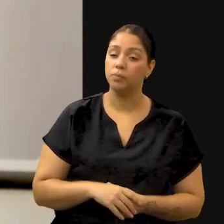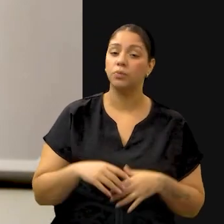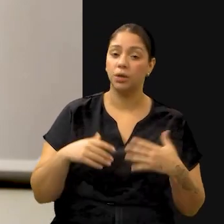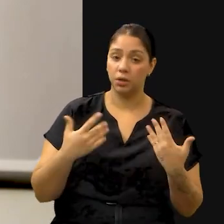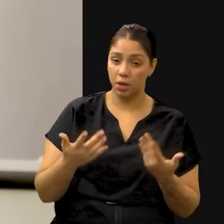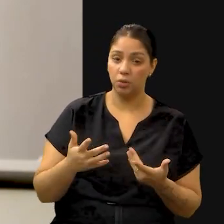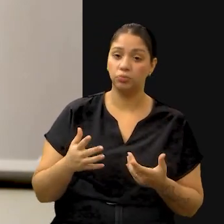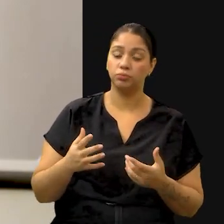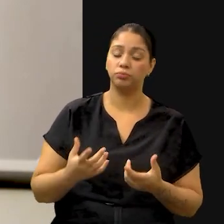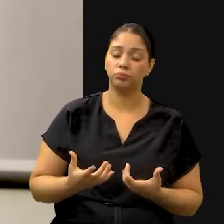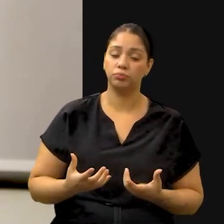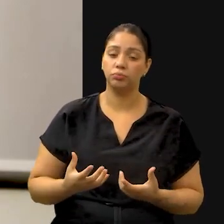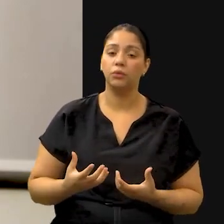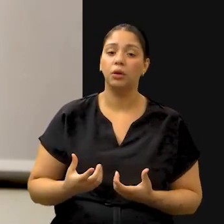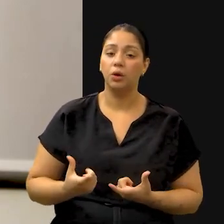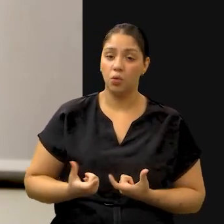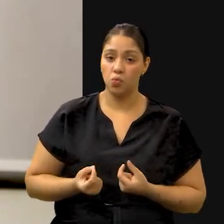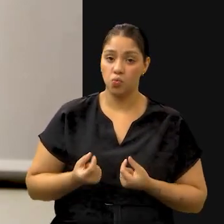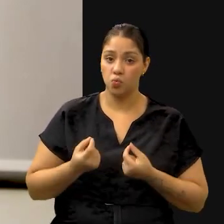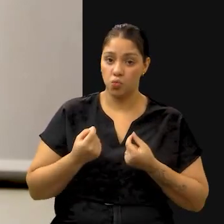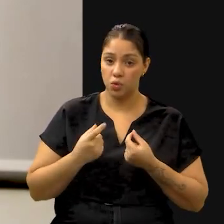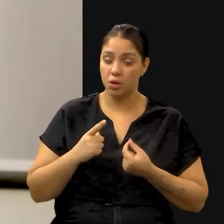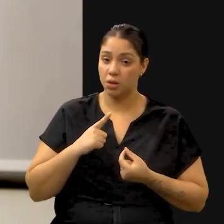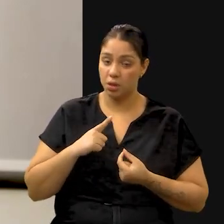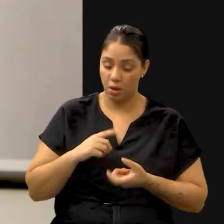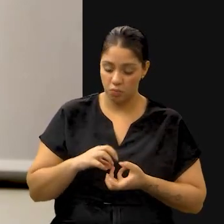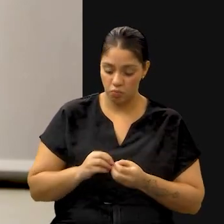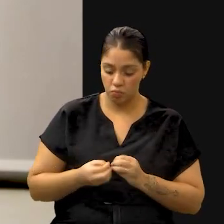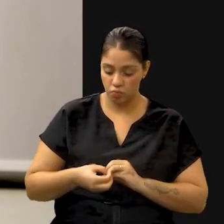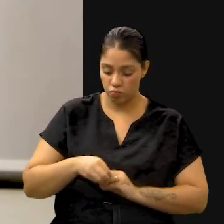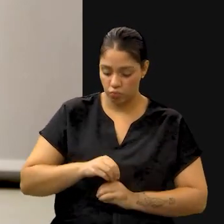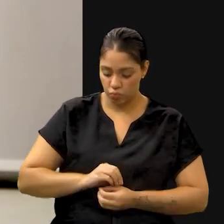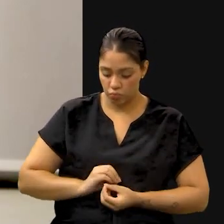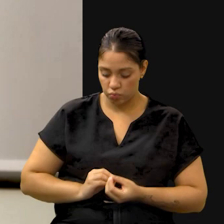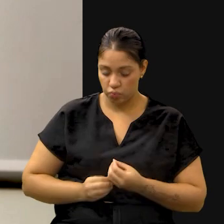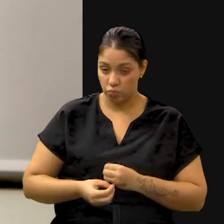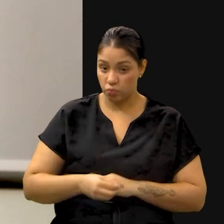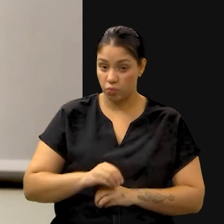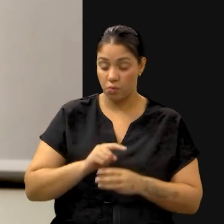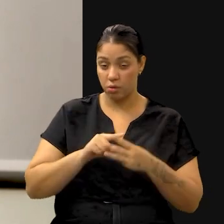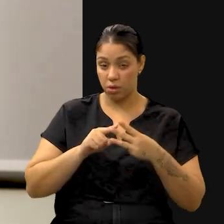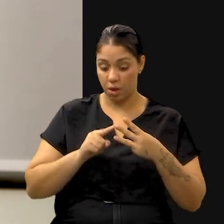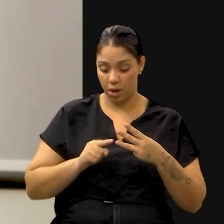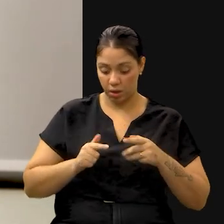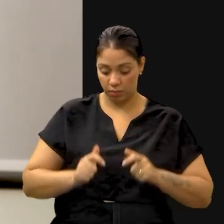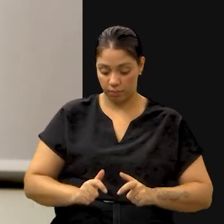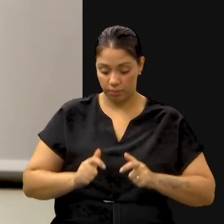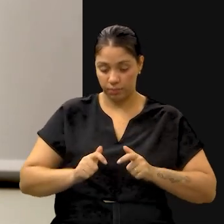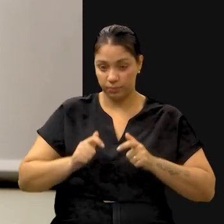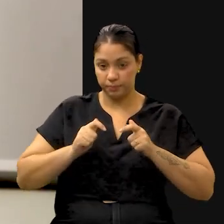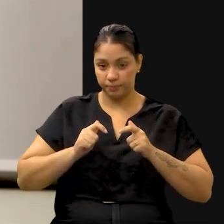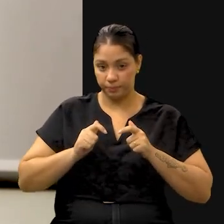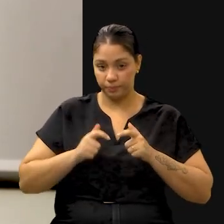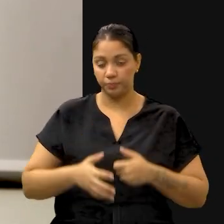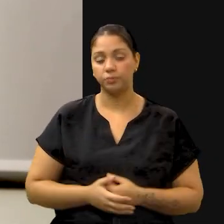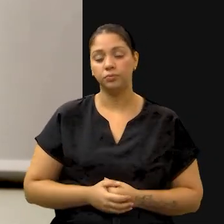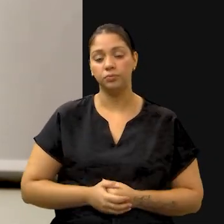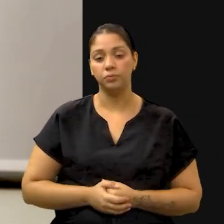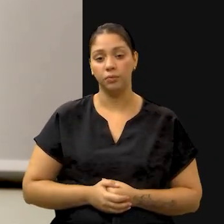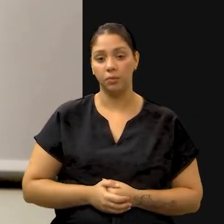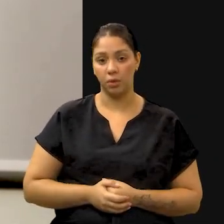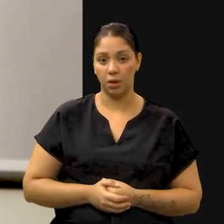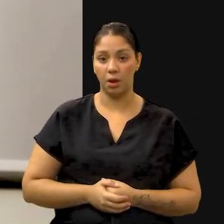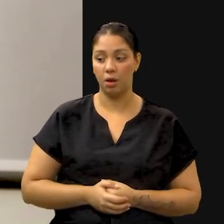Os tumores coloretais, né, são um grupo de tumores que envolvem normalmente 3 regiões.